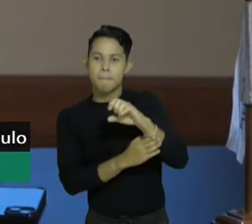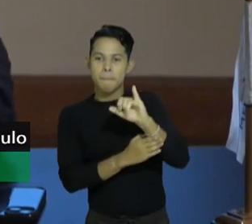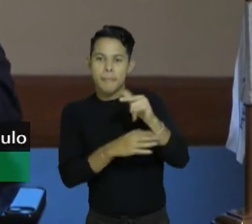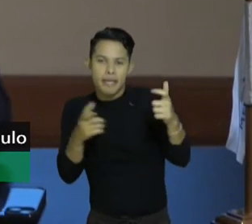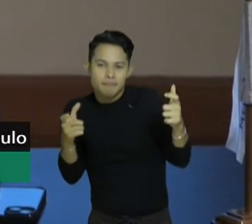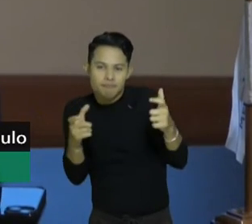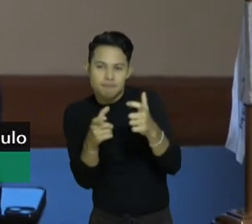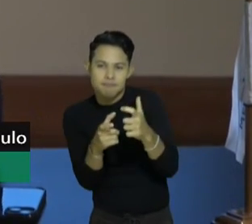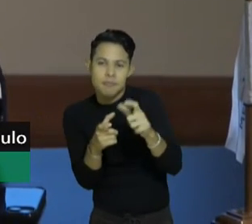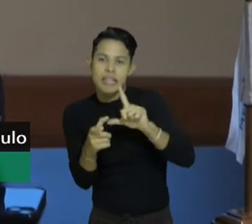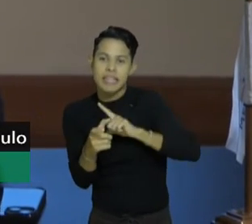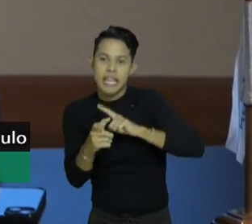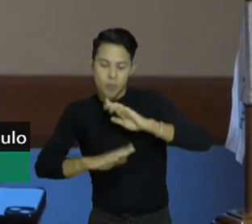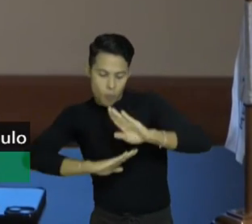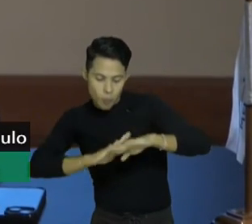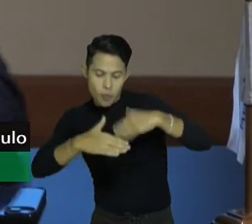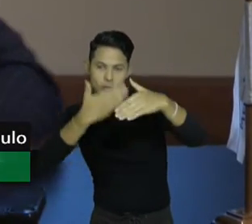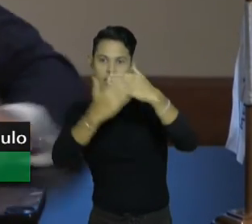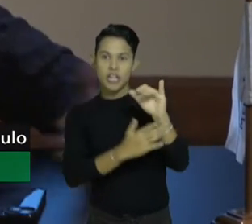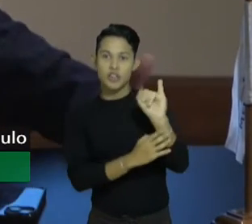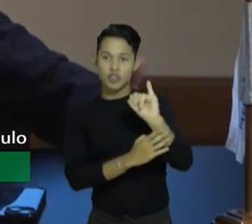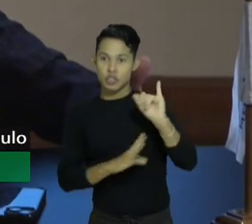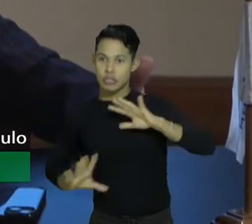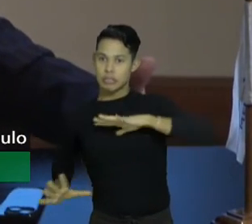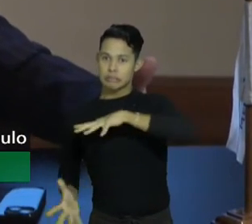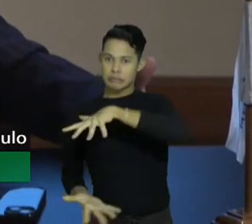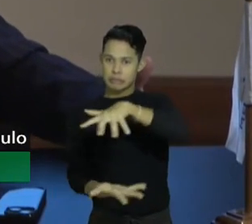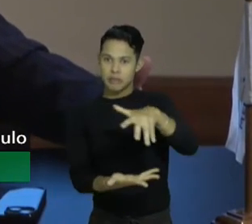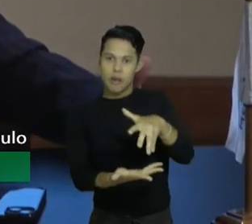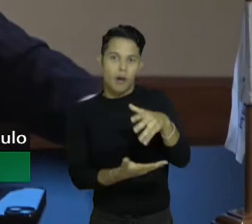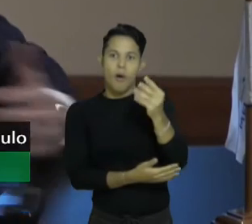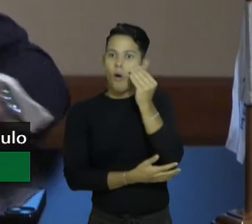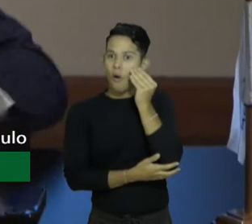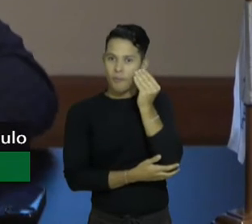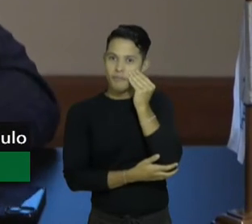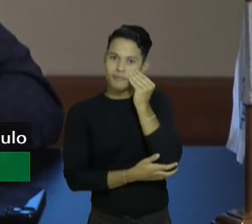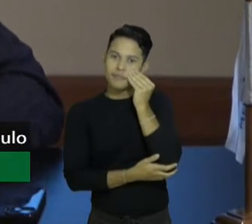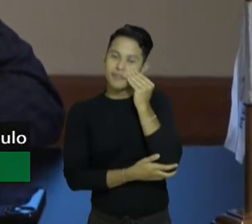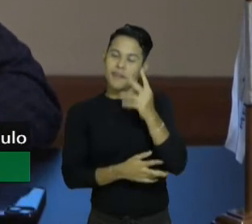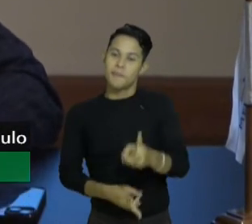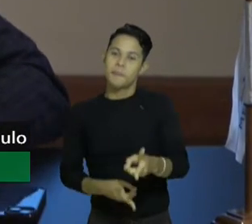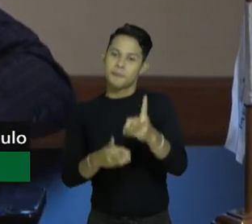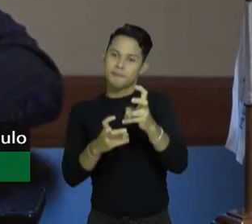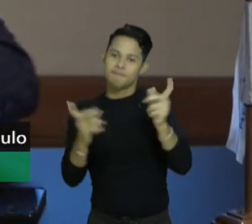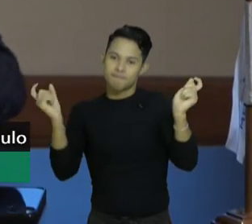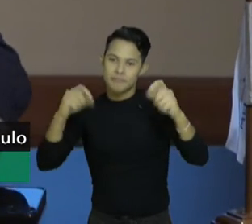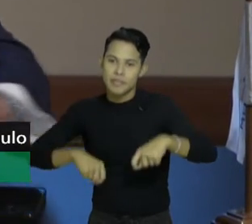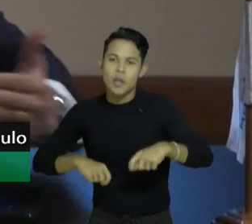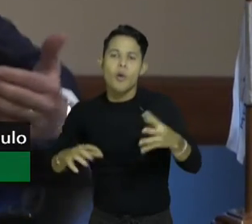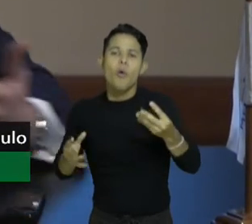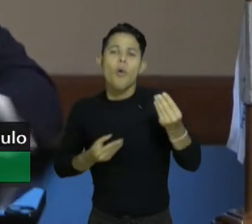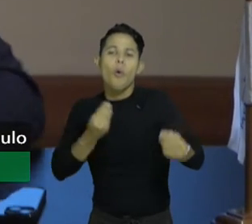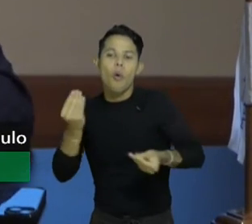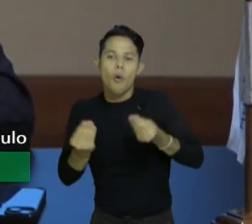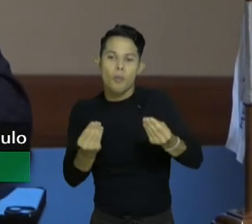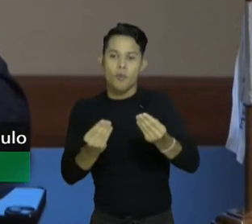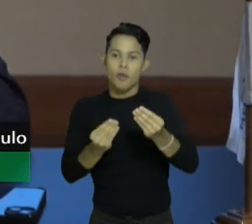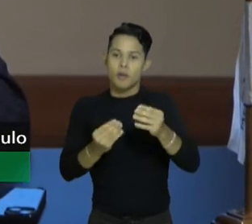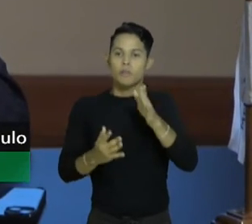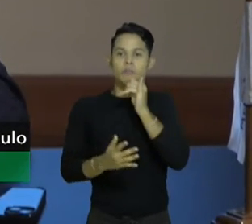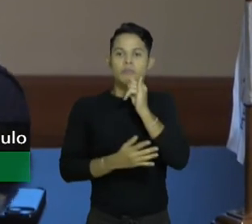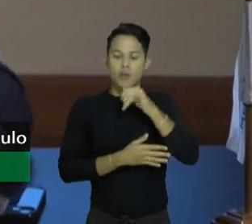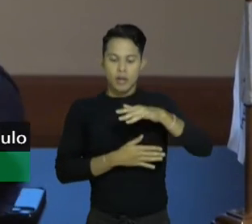o processo de internacionalização e e tem vasta evidência empírica sobre isso elas seiam no seu entorno geográfico